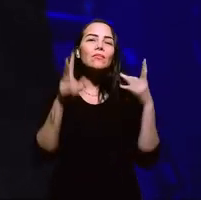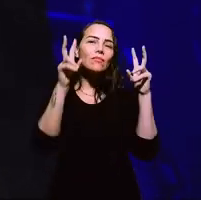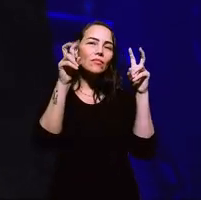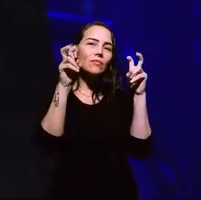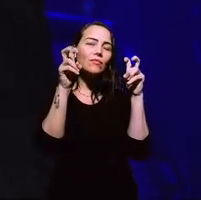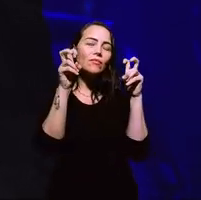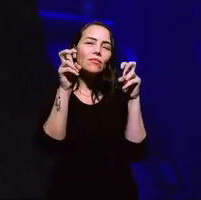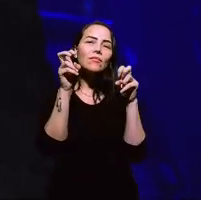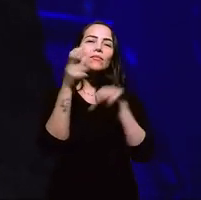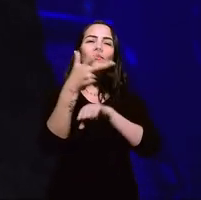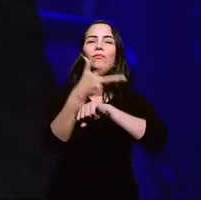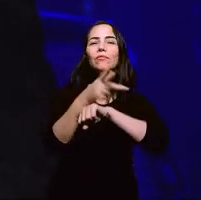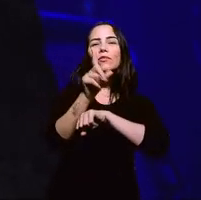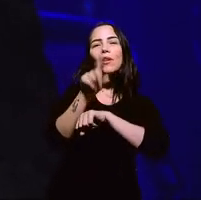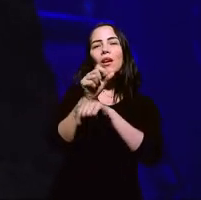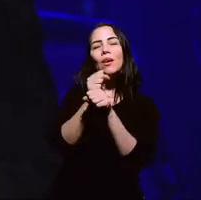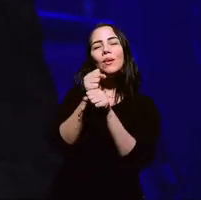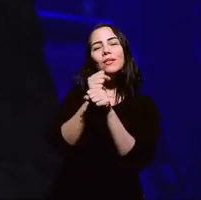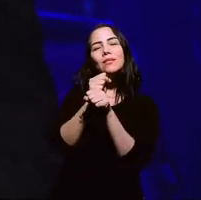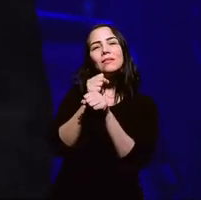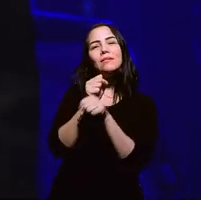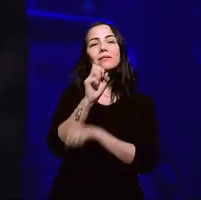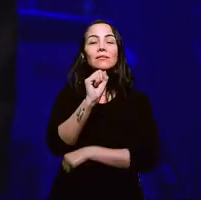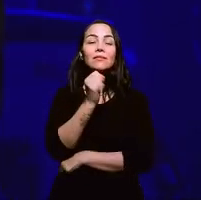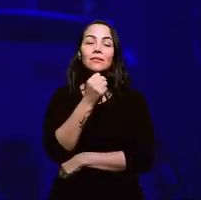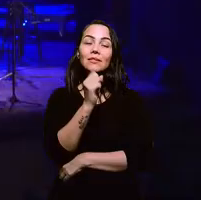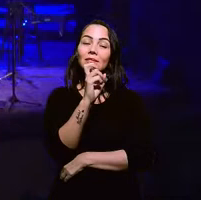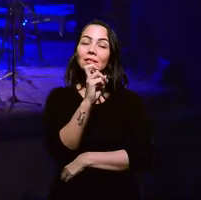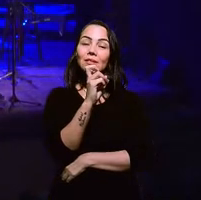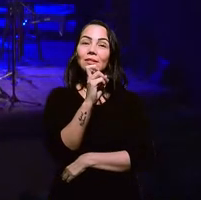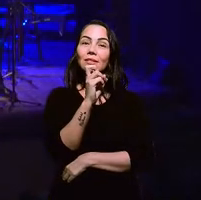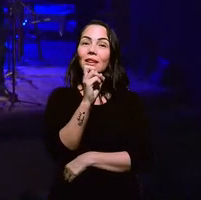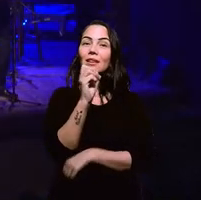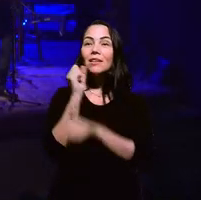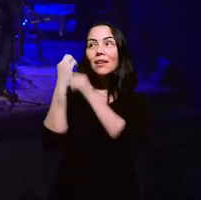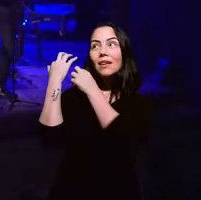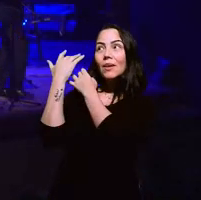vídeo é 85 anos de amor pela vida.